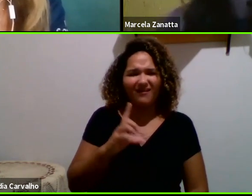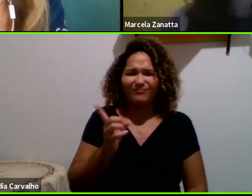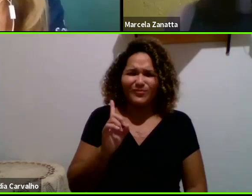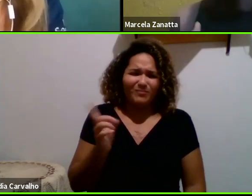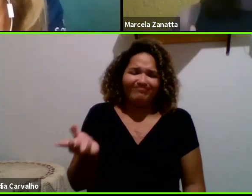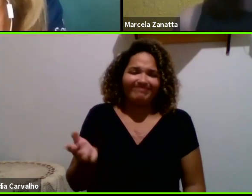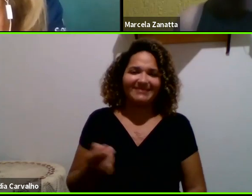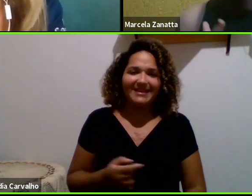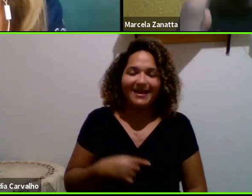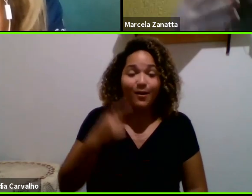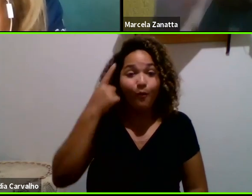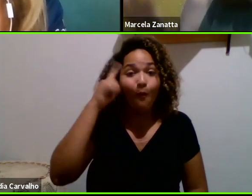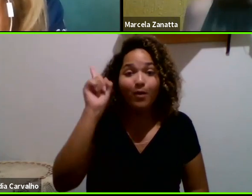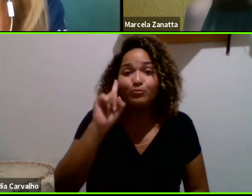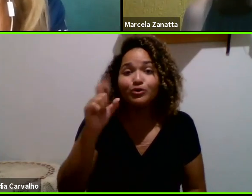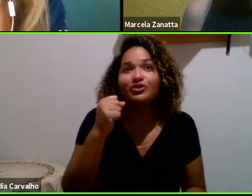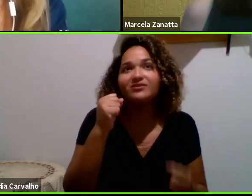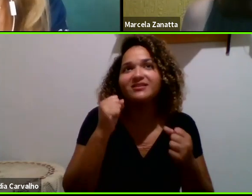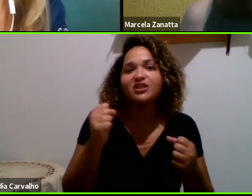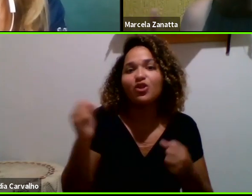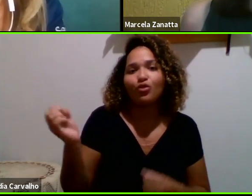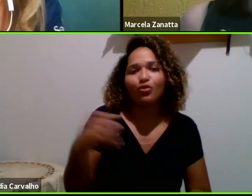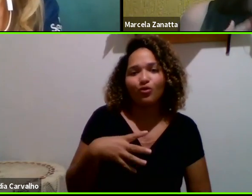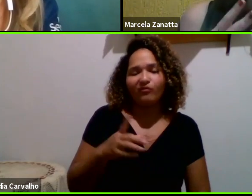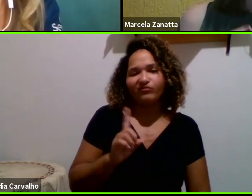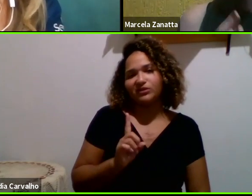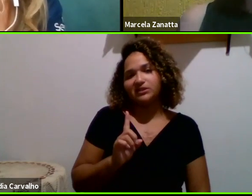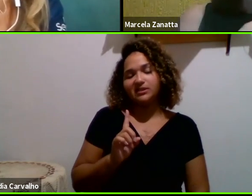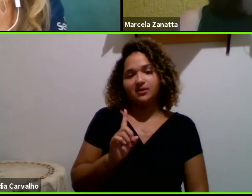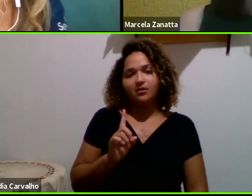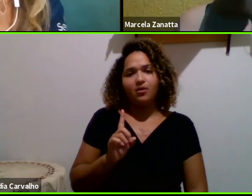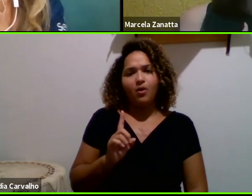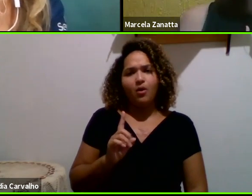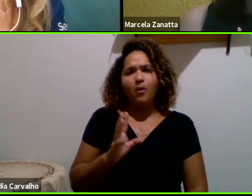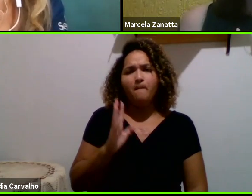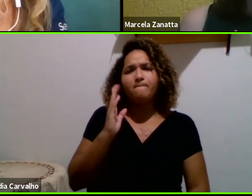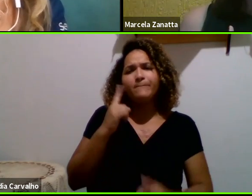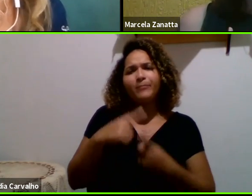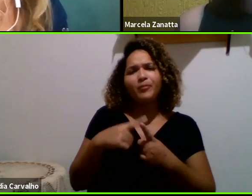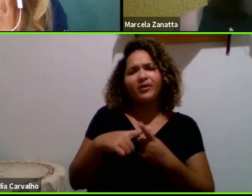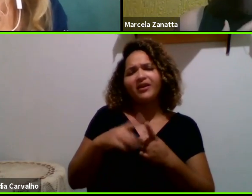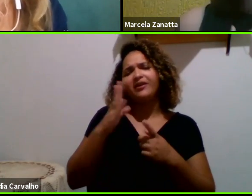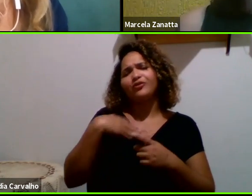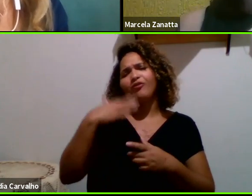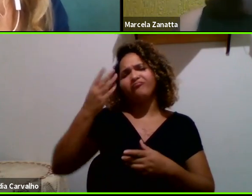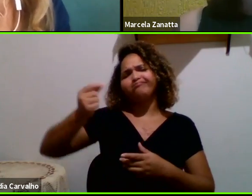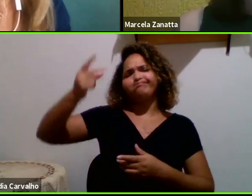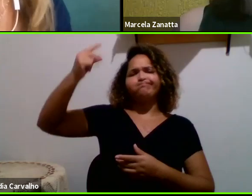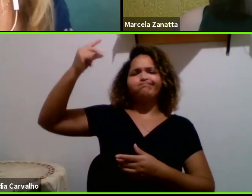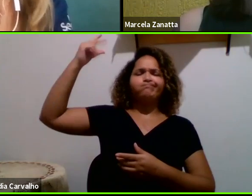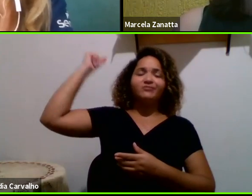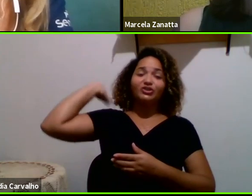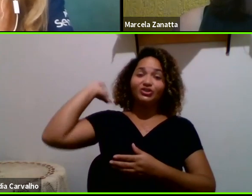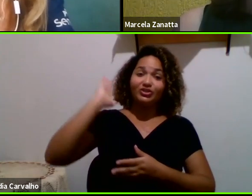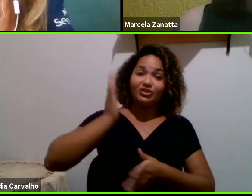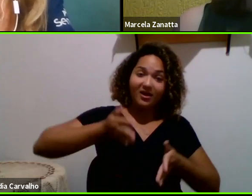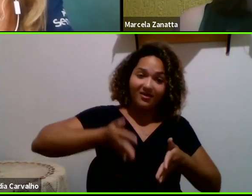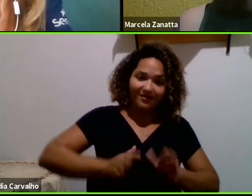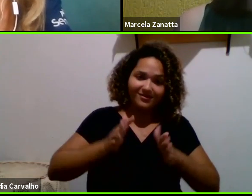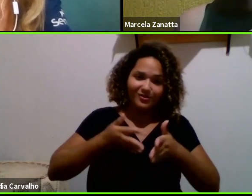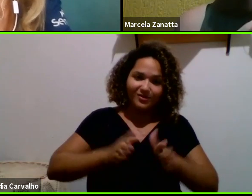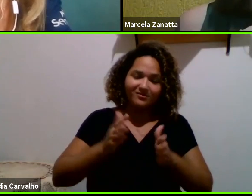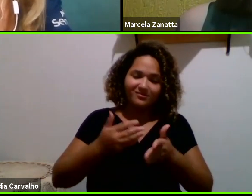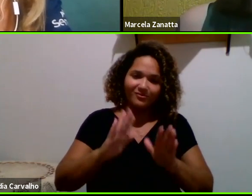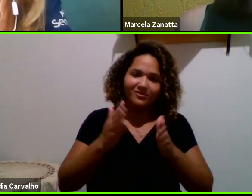novidade, deveria ser como as coisas sempre foram, né? Porque todos os nossos antepassados, todas as figuras de mulheres tendo bebê,